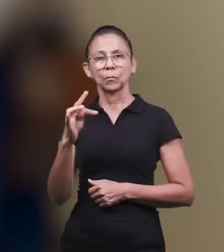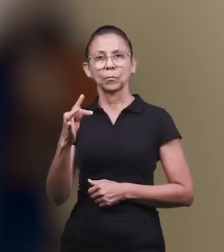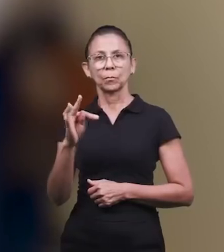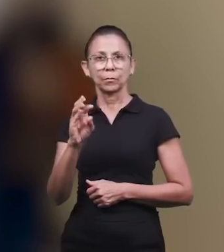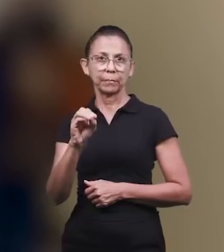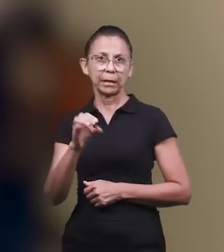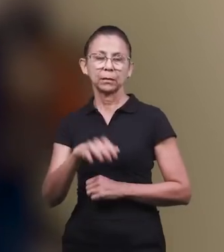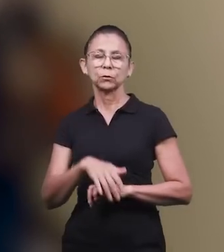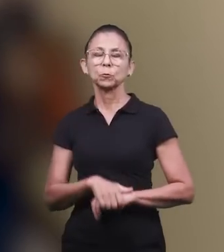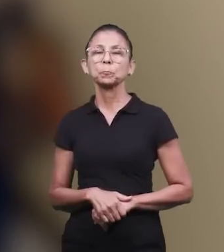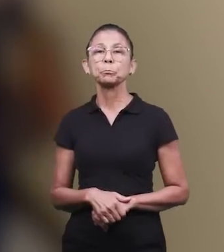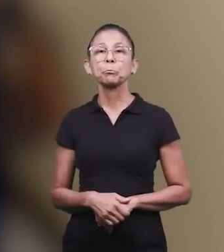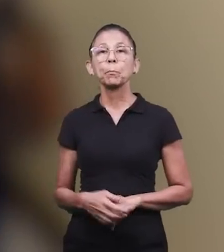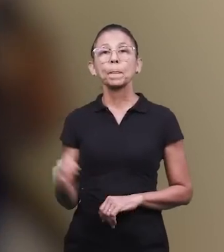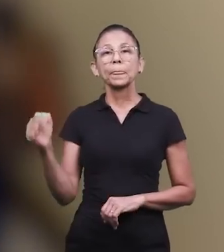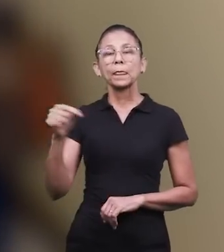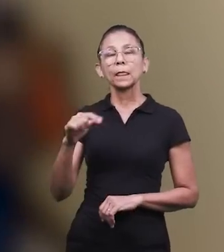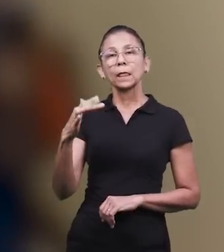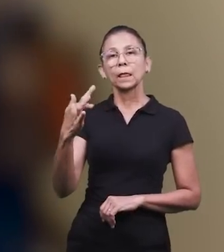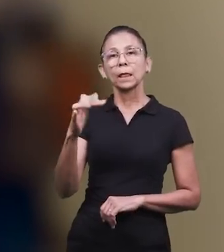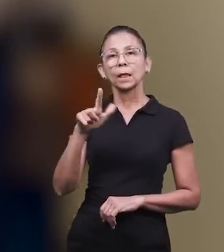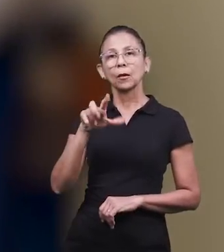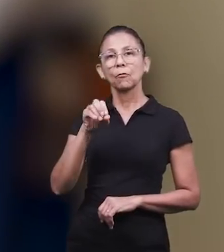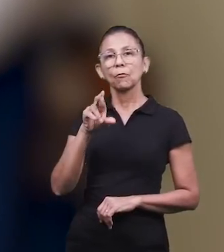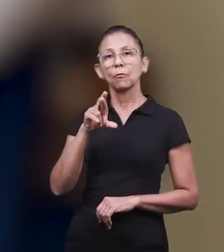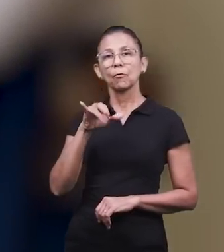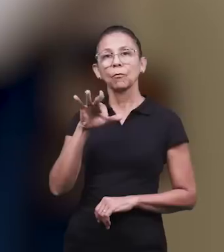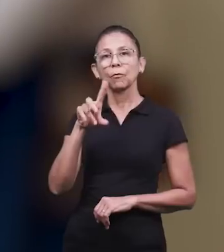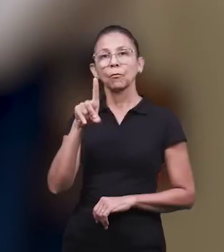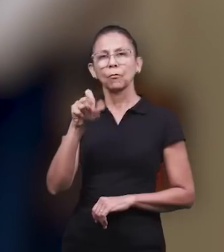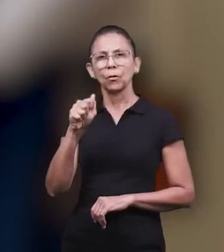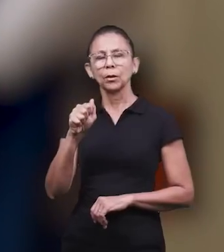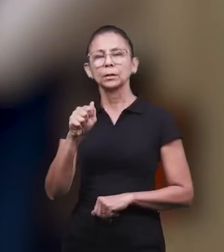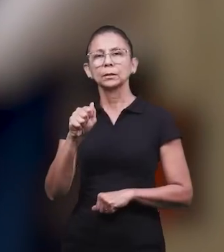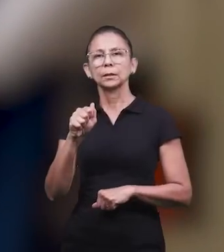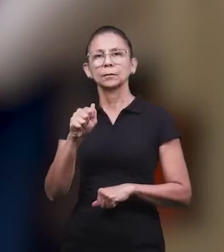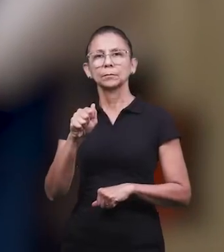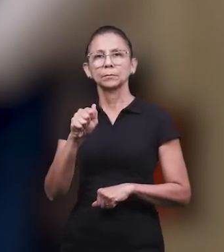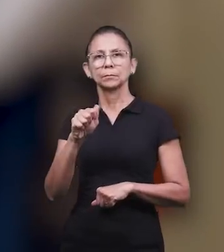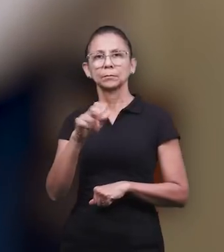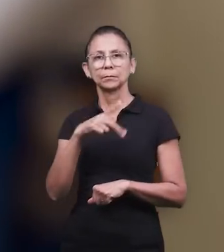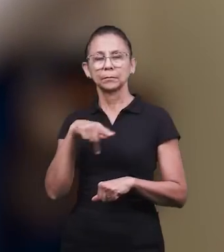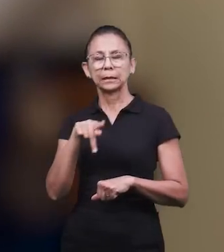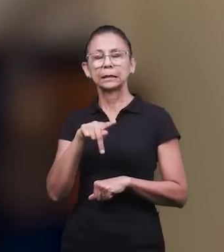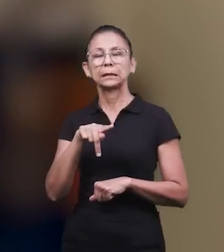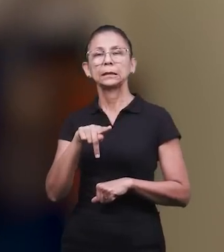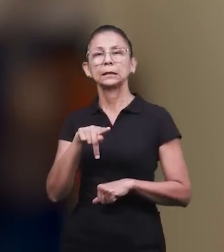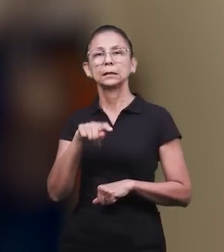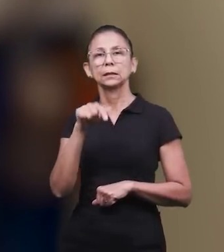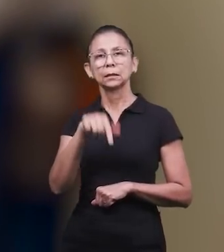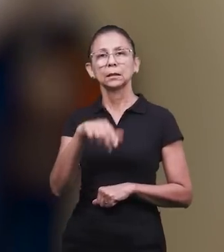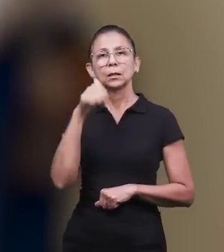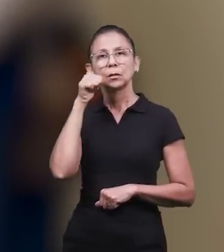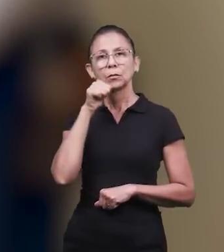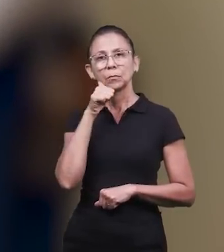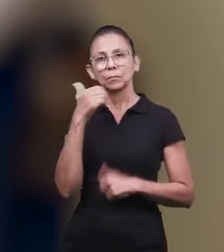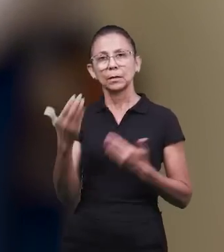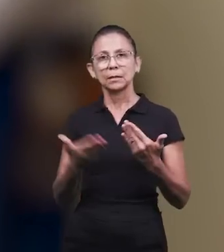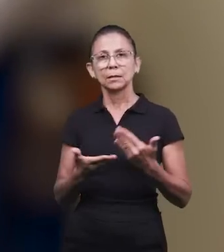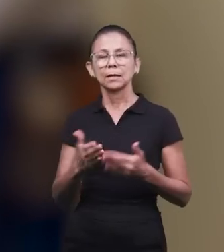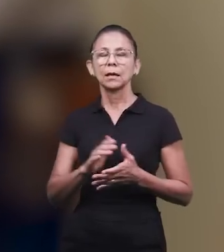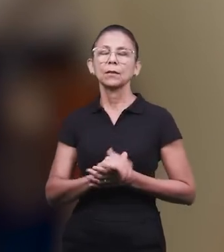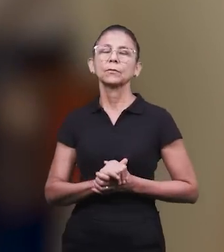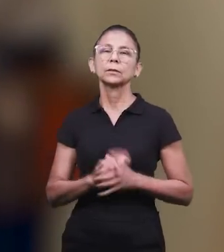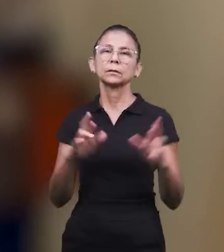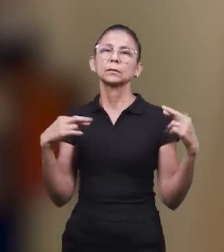Flórida. Estamos aqui com a irmã Roberta, que tem congregado conosco, e ela quer falar um